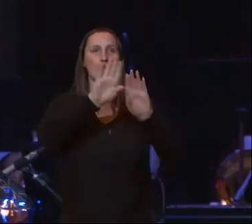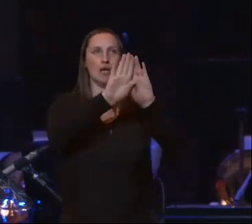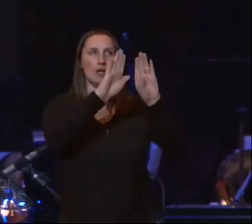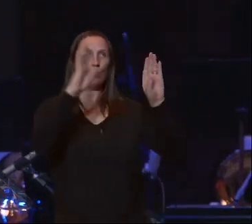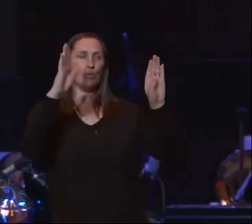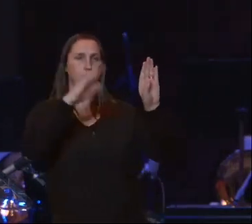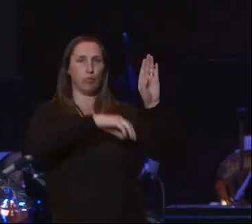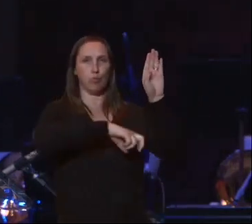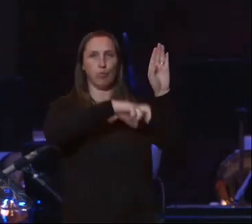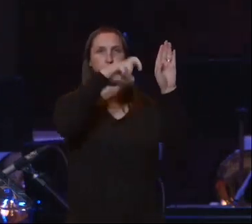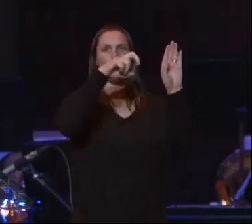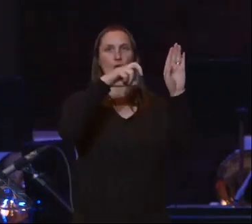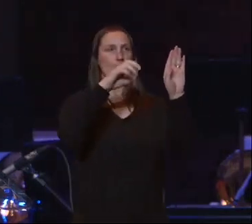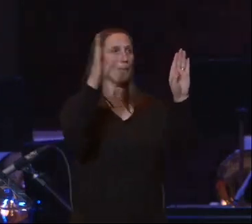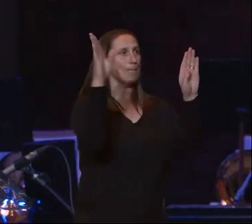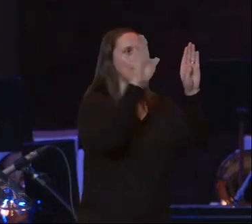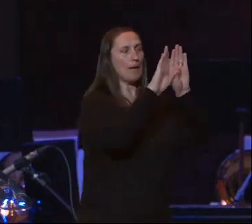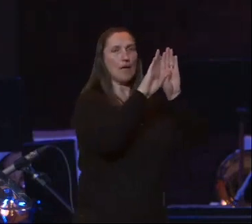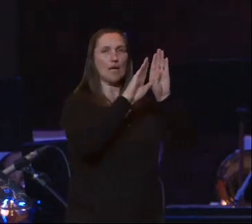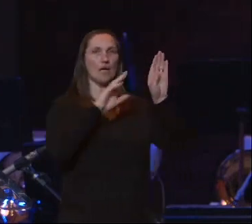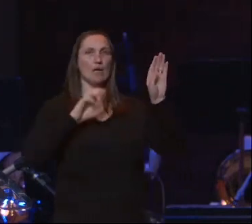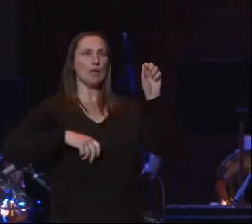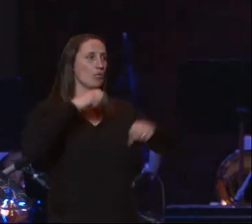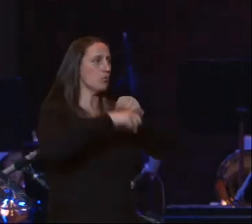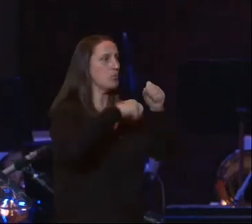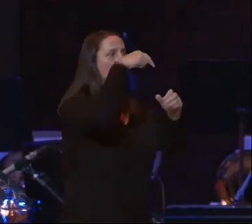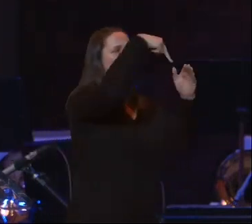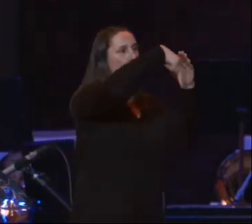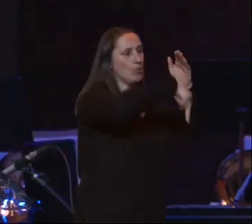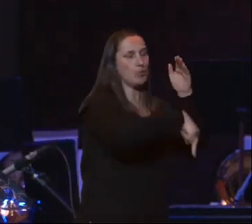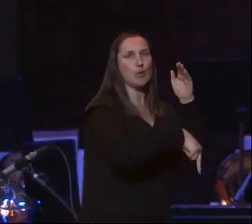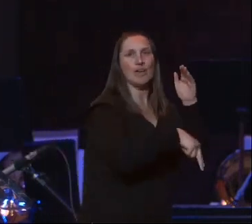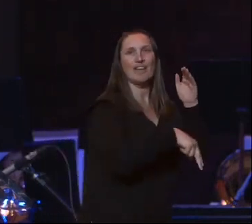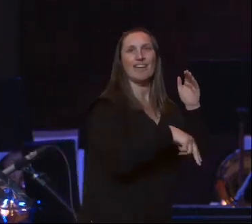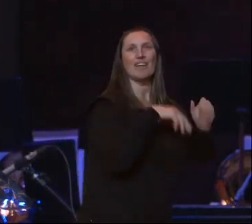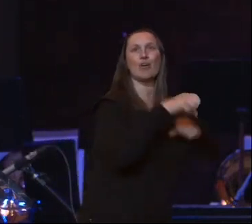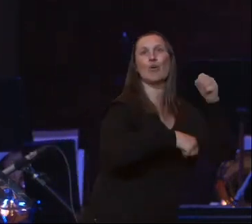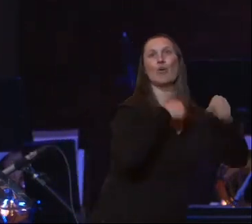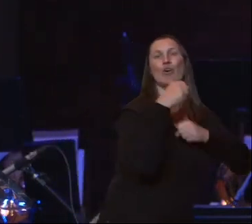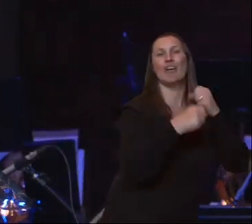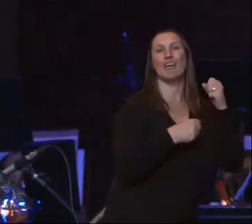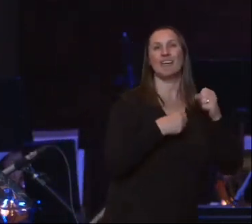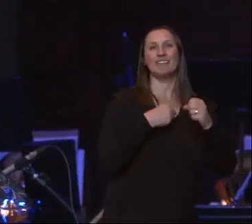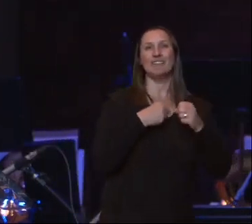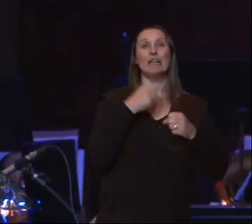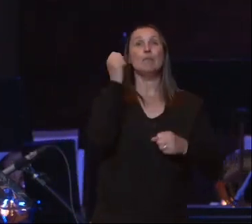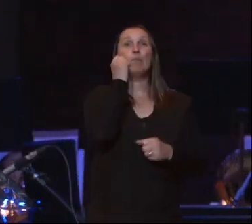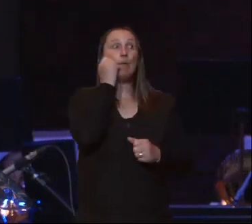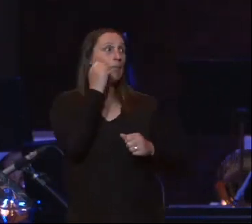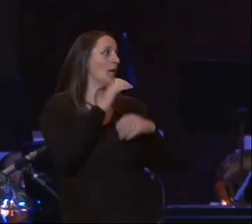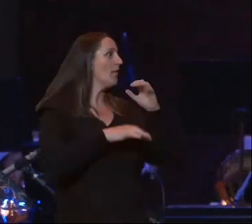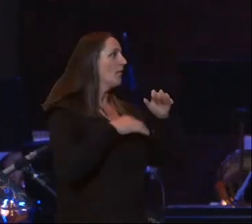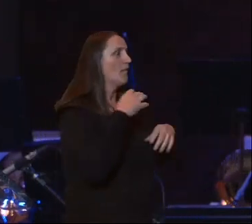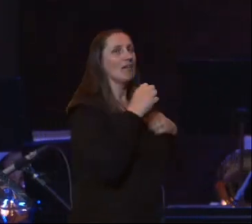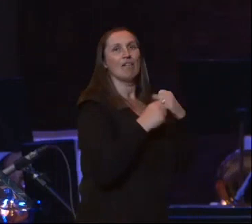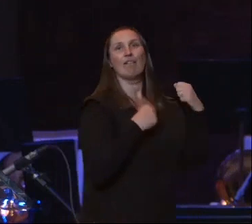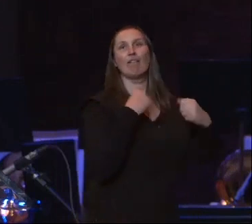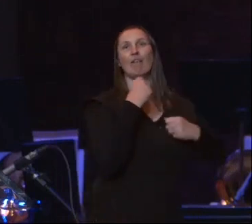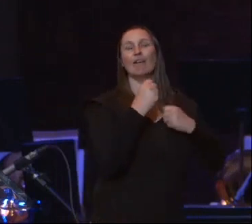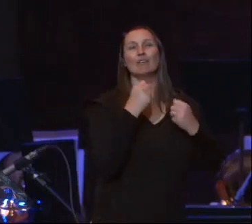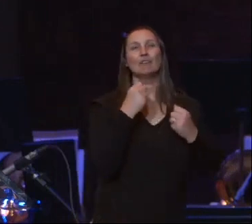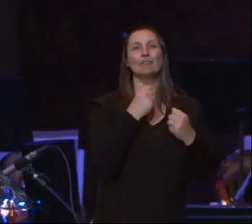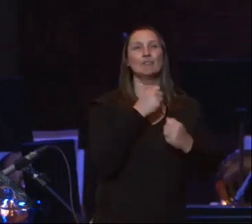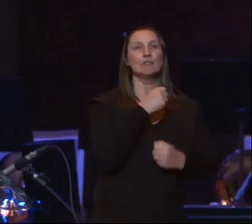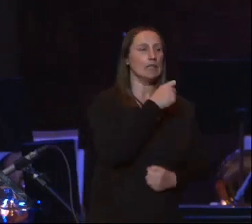mãe desesperada, o menino desce, sai correndo, andar de baixo, e aquela correria, a gente vendo, olhando,